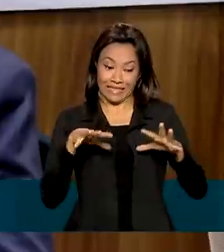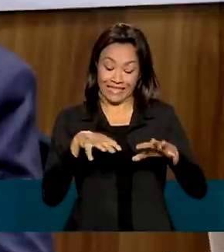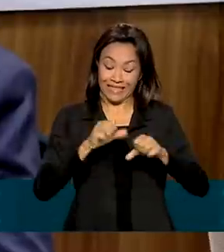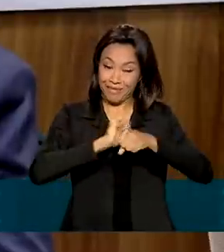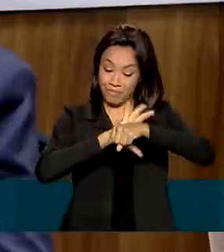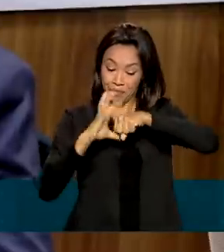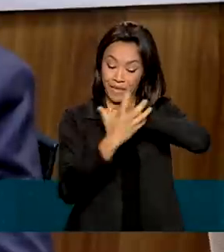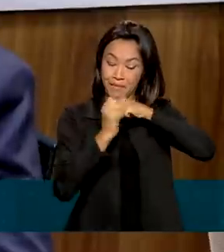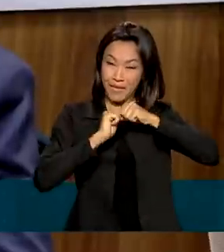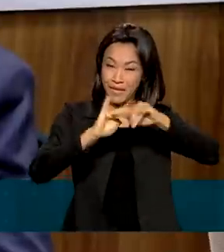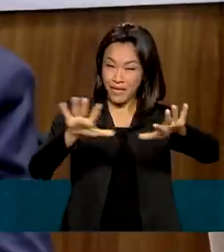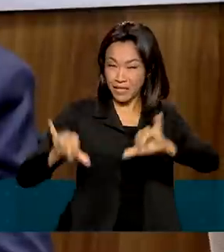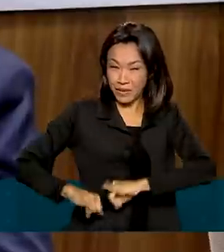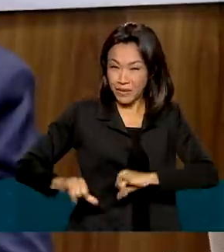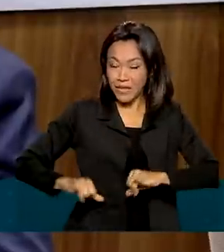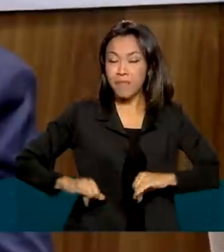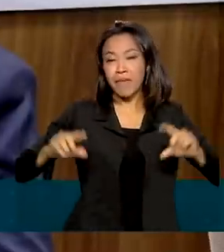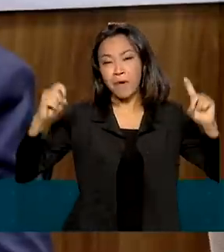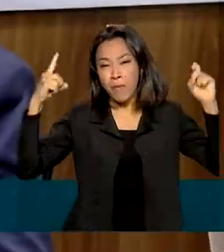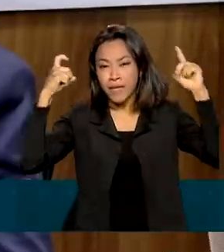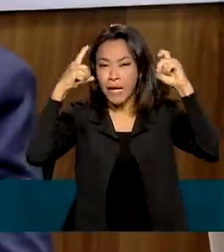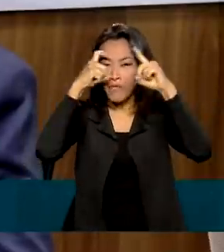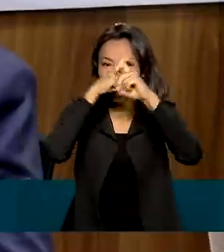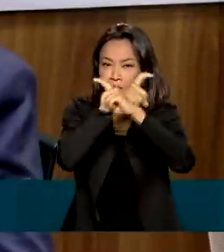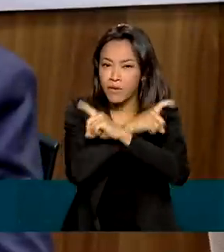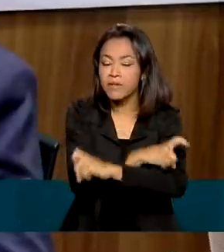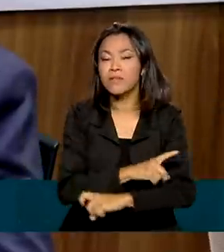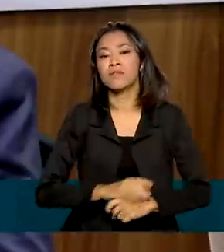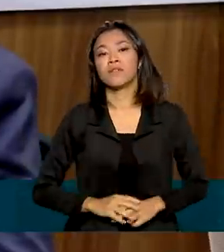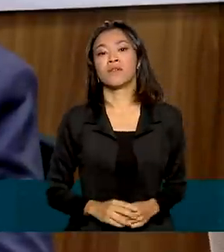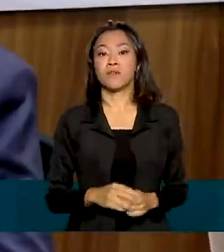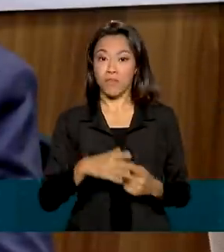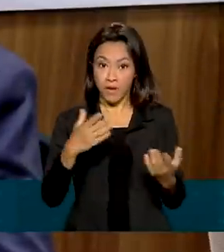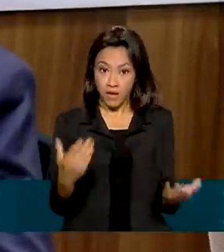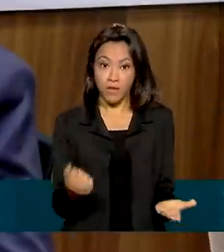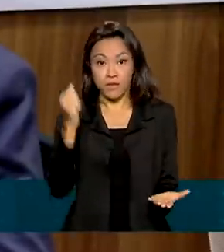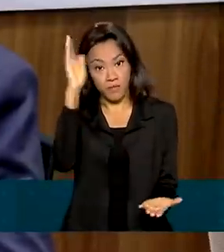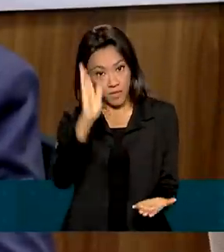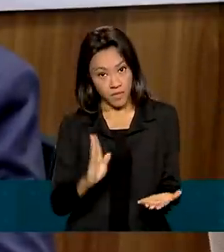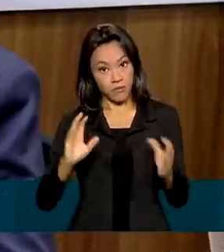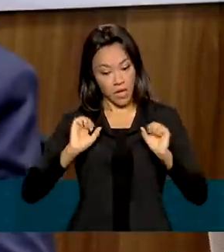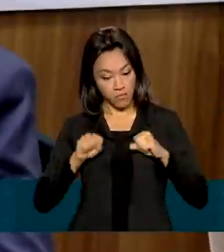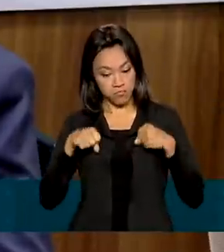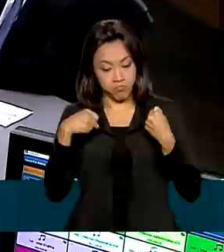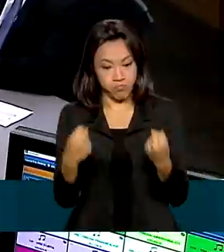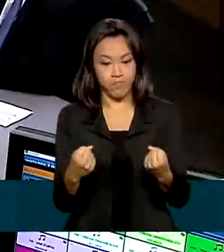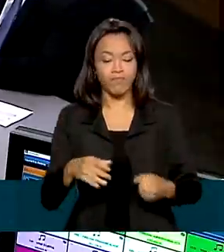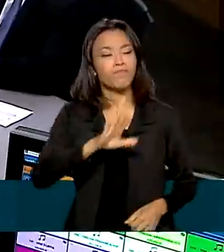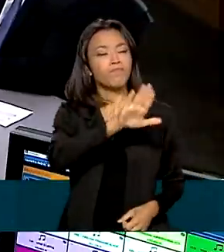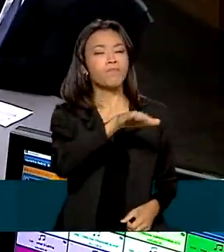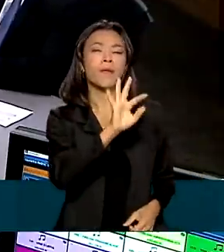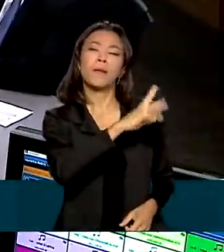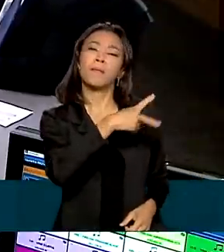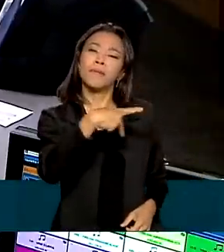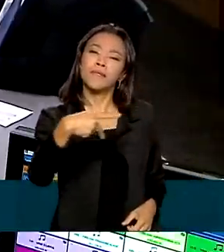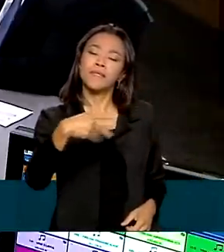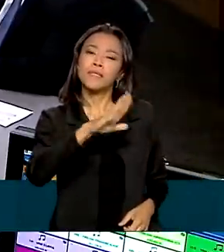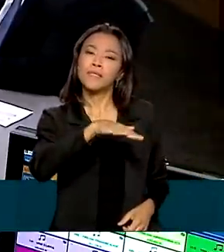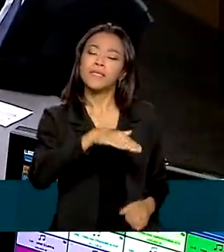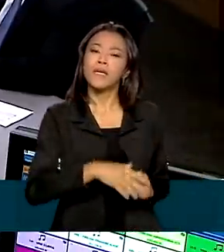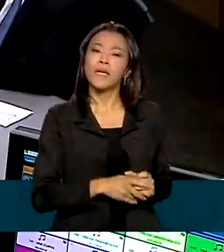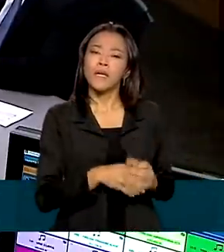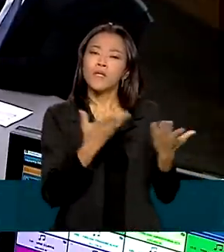muita dificuldade muito sofrimento para o povo mas o Brasil está vivo e se recuperando Presidente a gente vai começar as